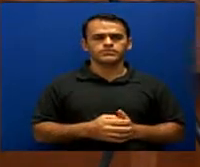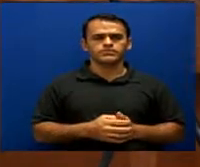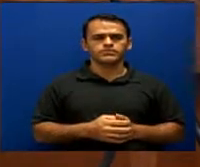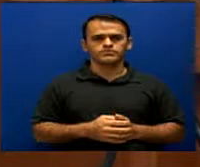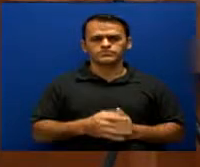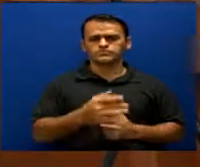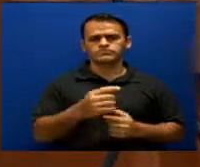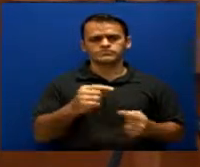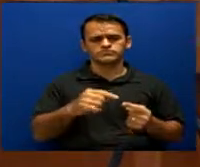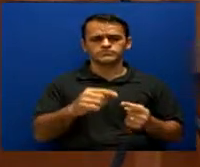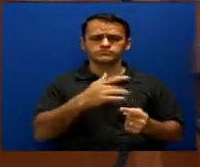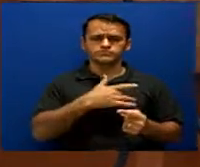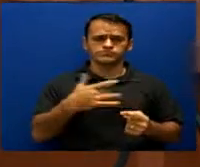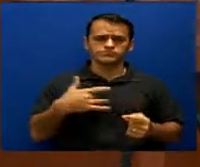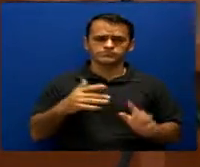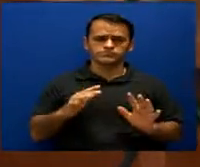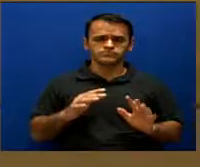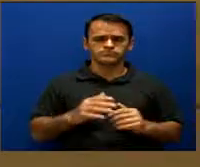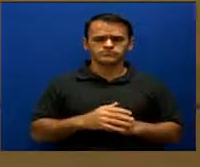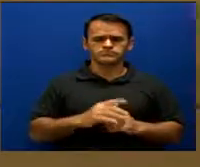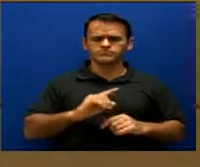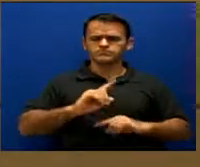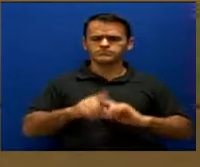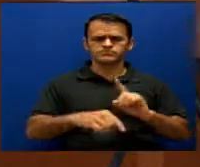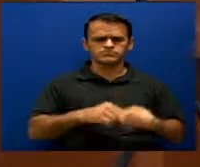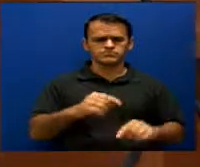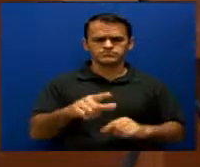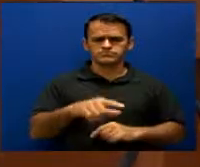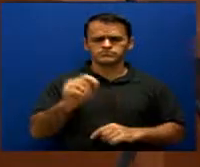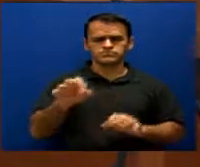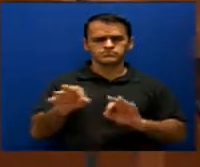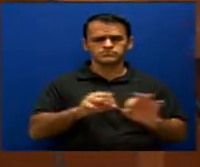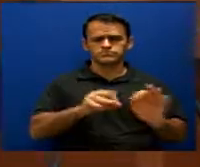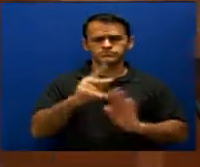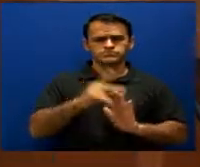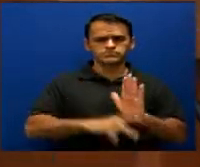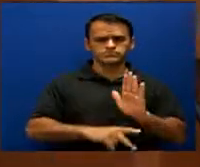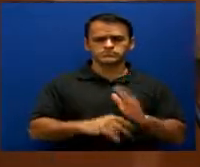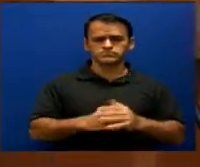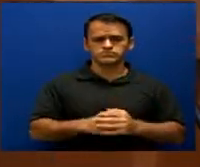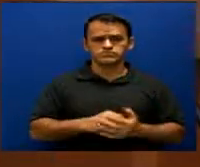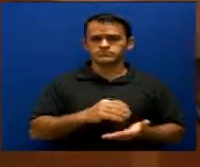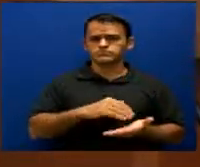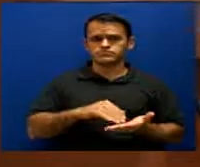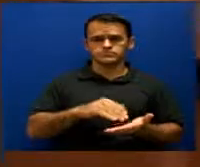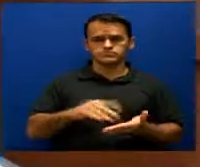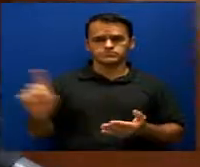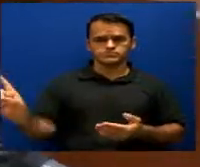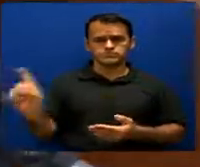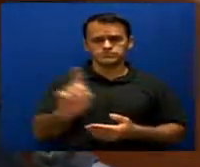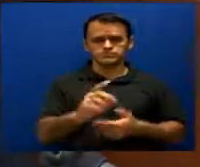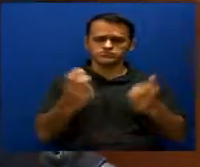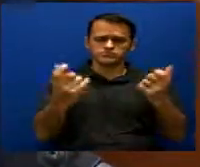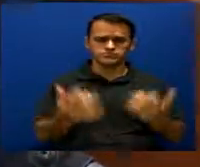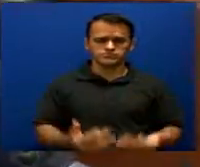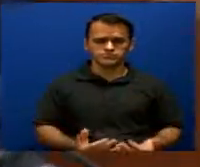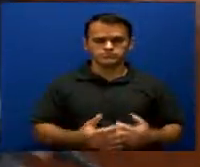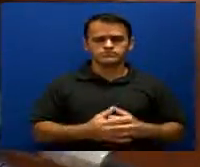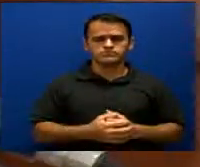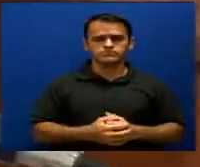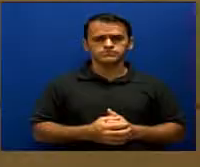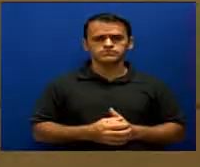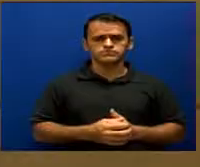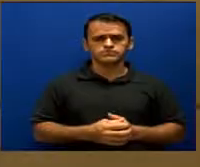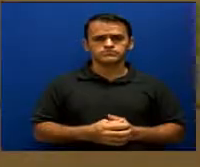da saúde, mas tudo bem. Daí depois... faz indicação. Não, eu não. Foi o secretário que veio aqui falar. Tá.